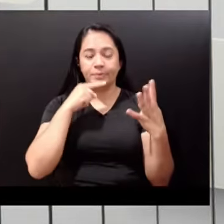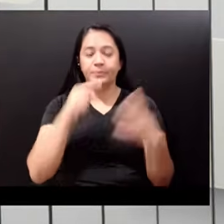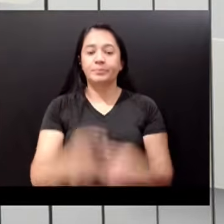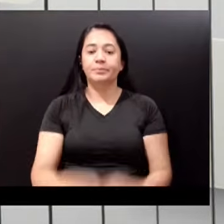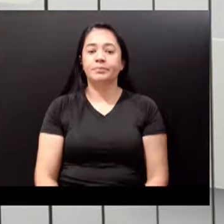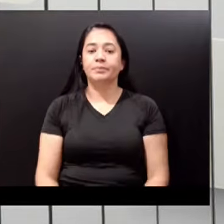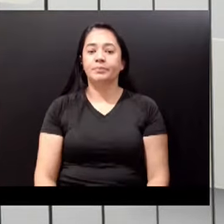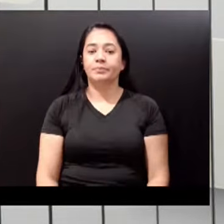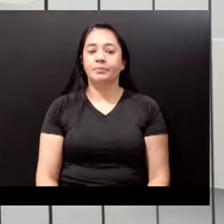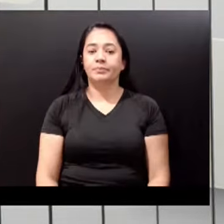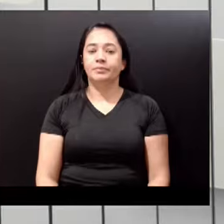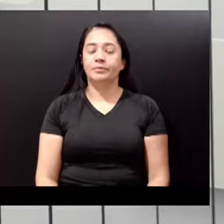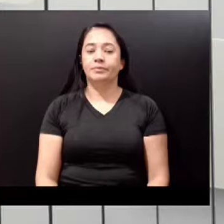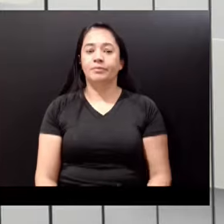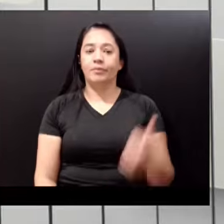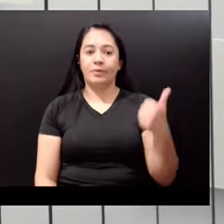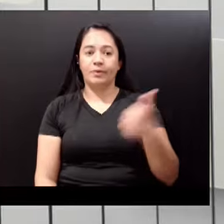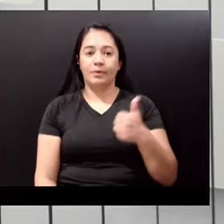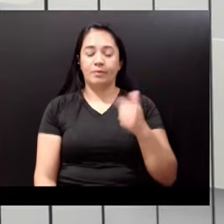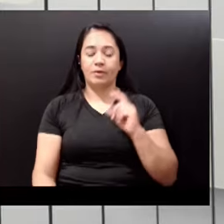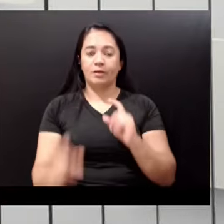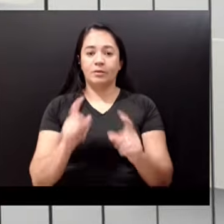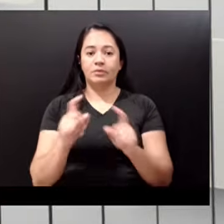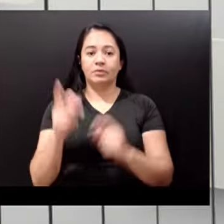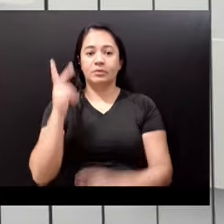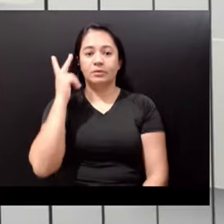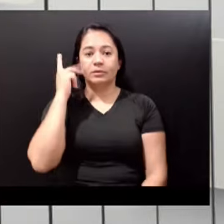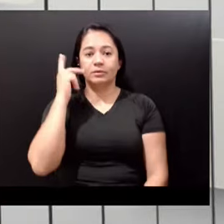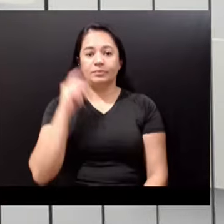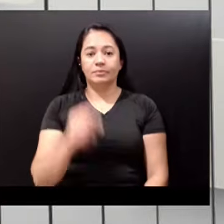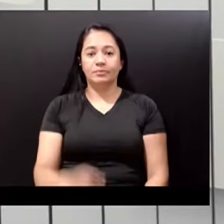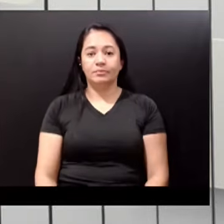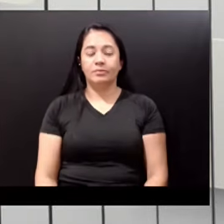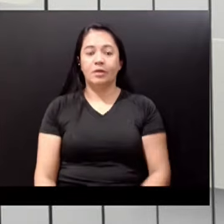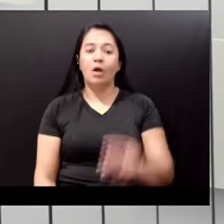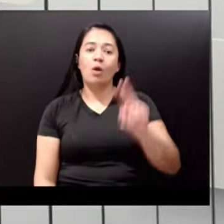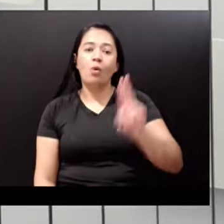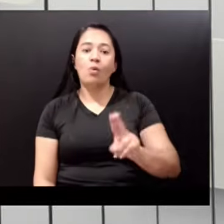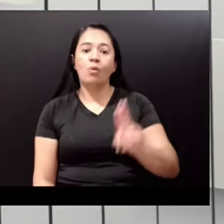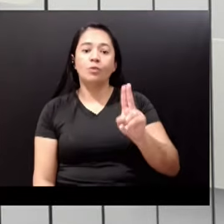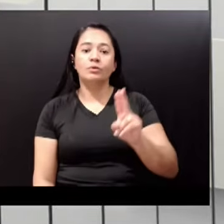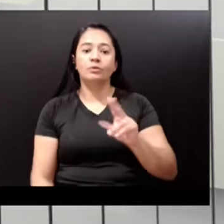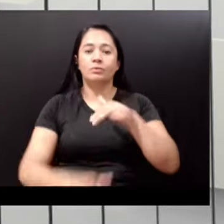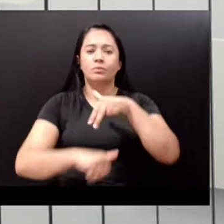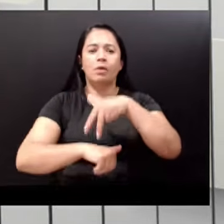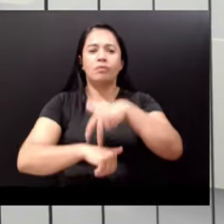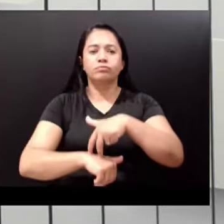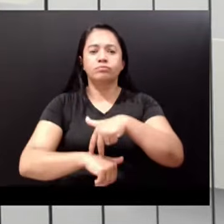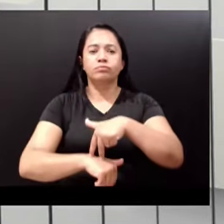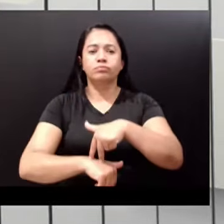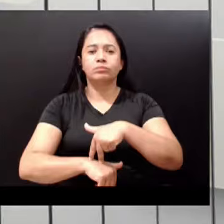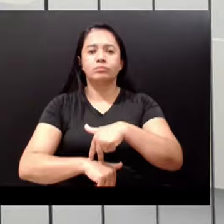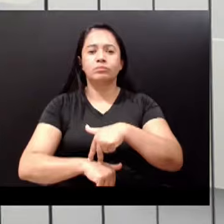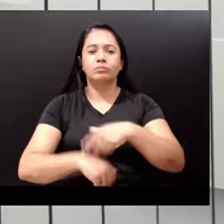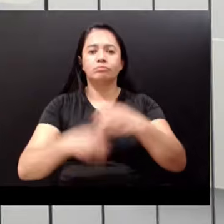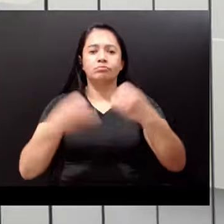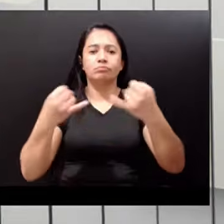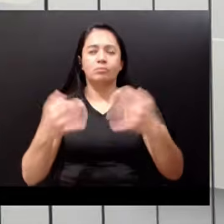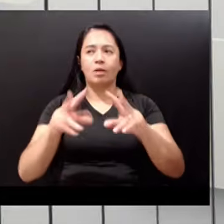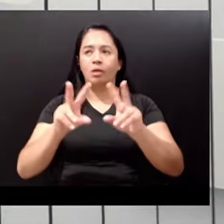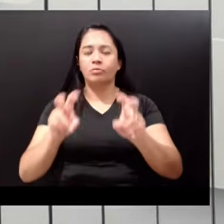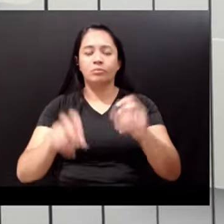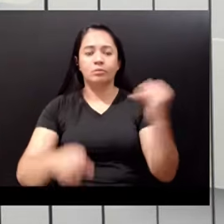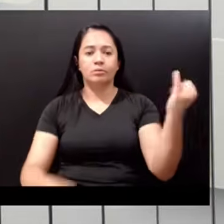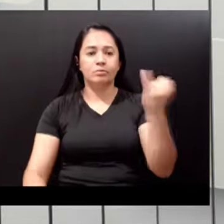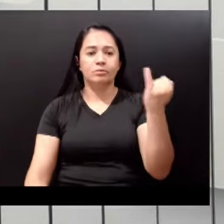primeira parte da reunião ordinária é utilizada pelos vereadores para repercutir um tema relevante para a